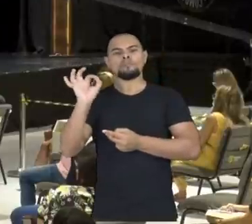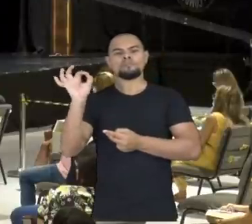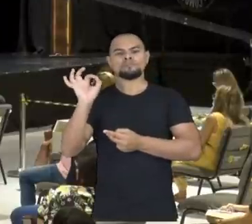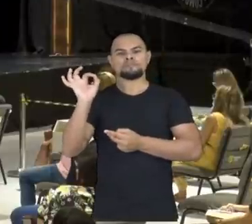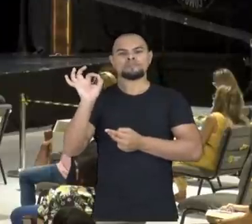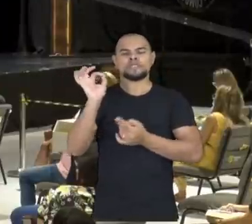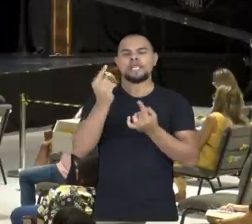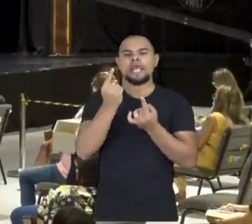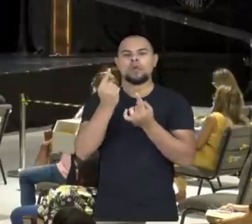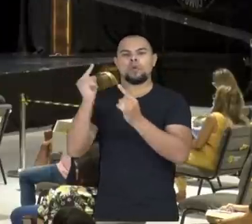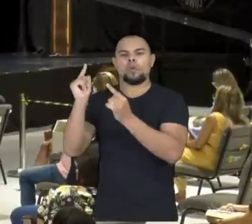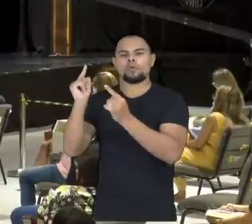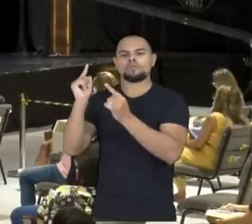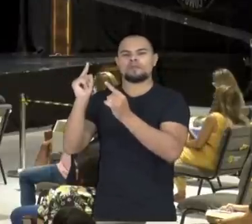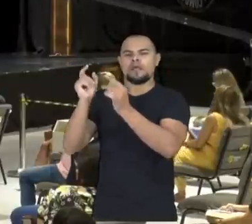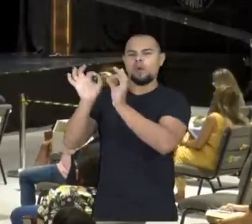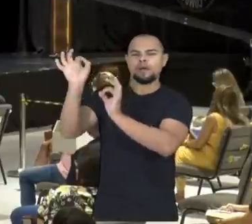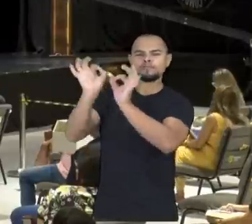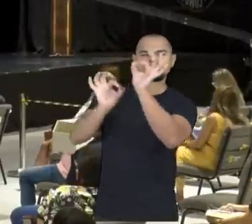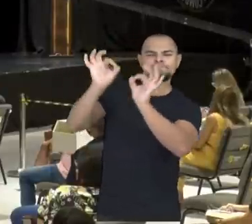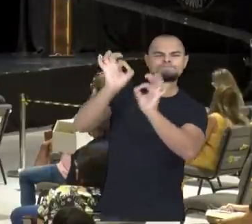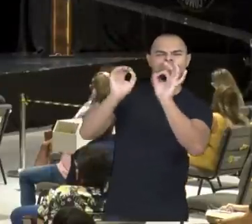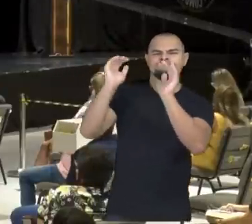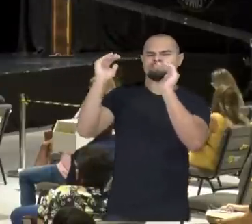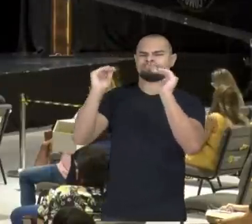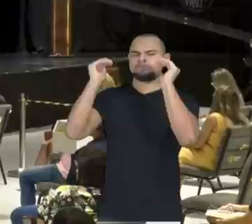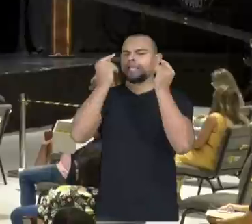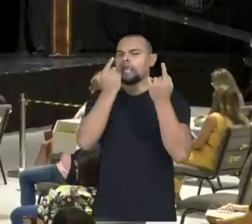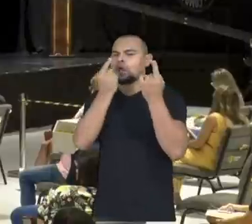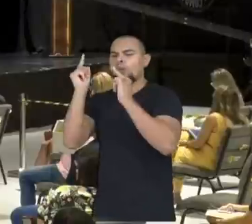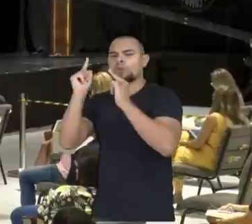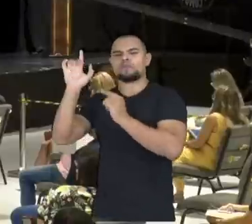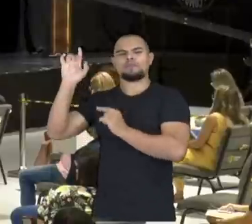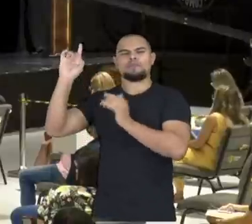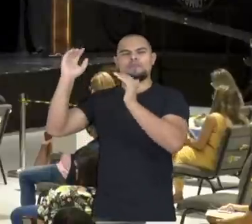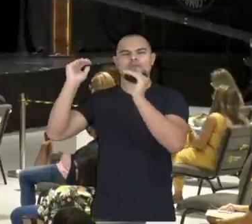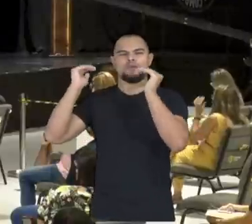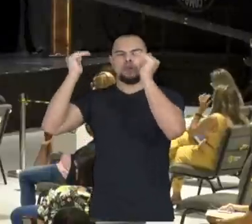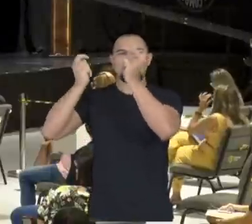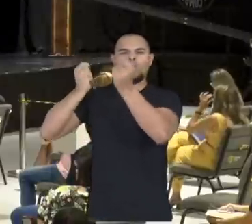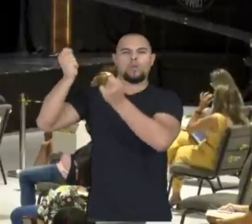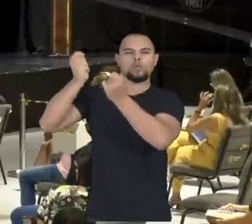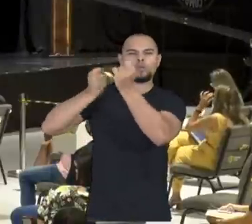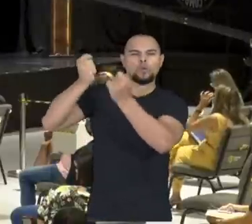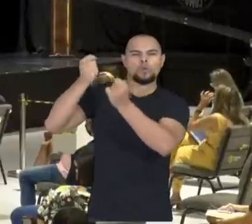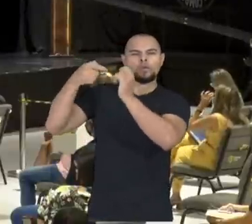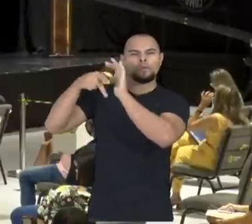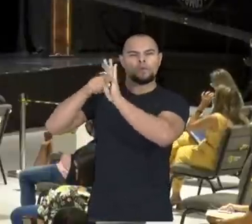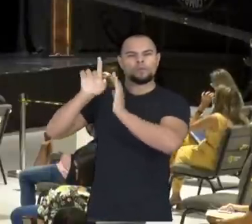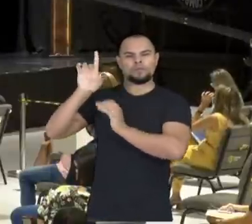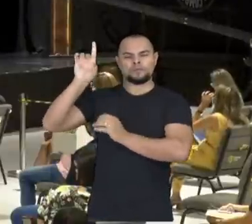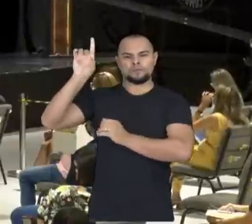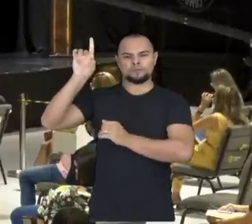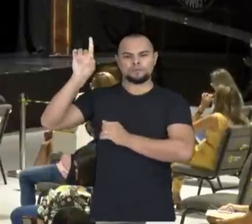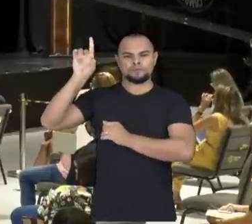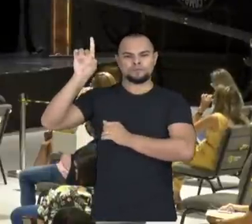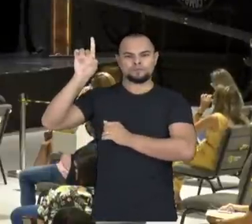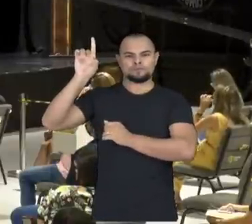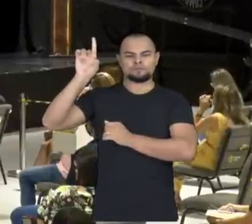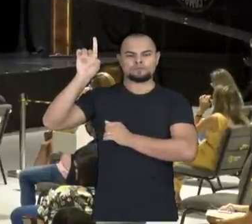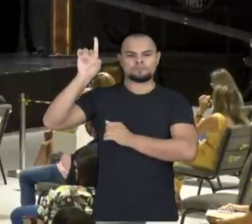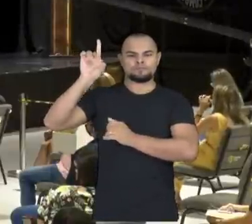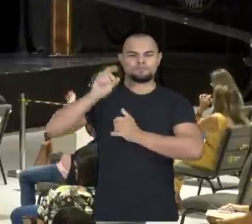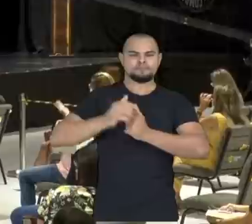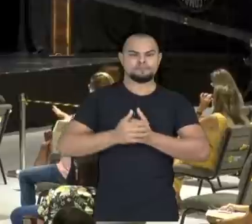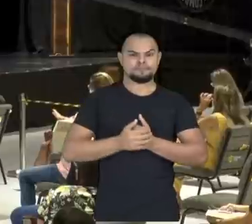Deus, a majestade de Deus, a soberania de Deus, o controle de Deus sobre todas as coisas. Então